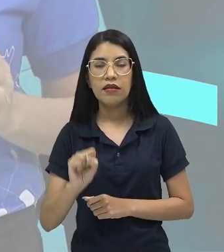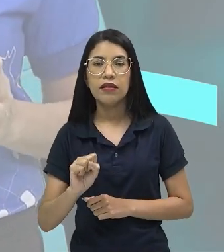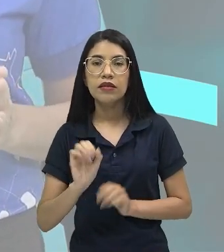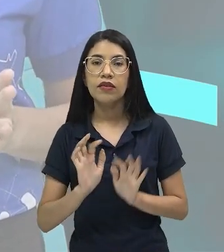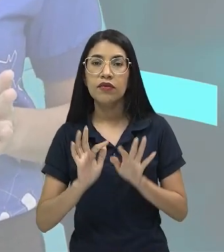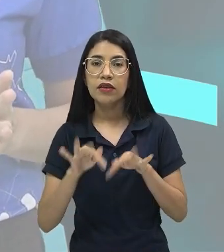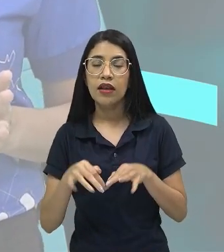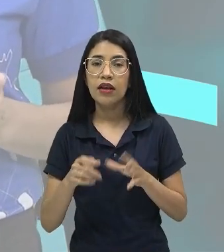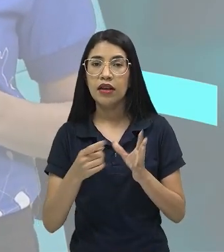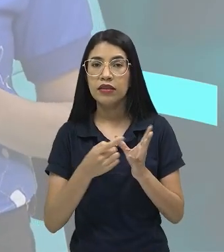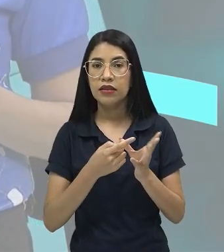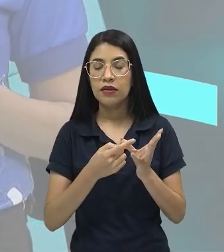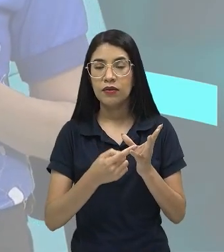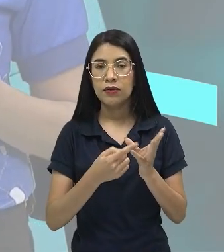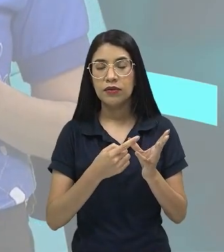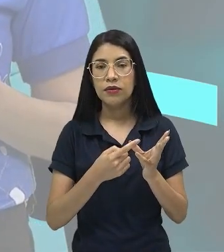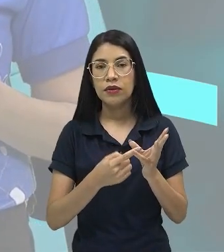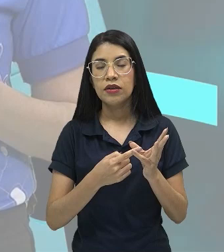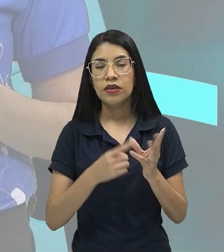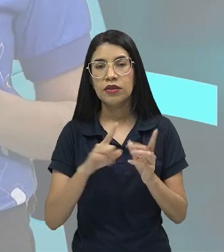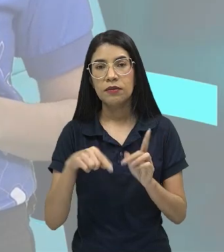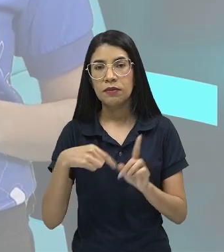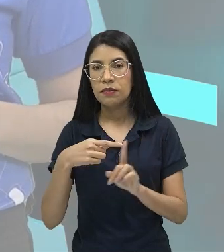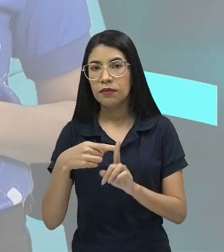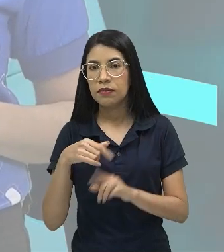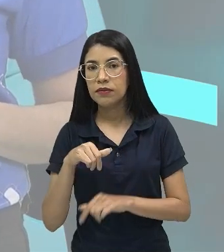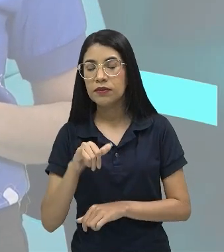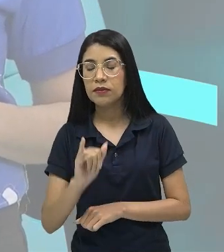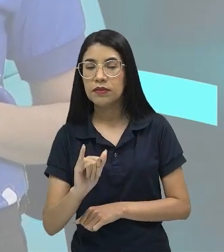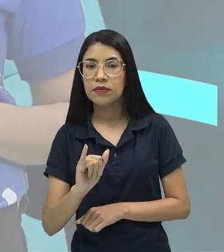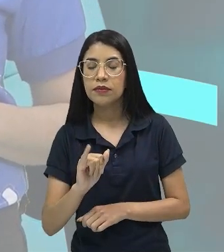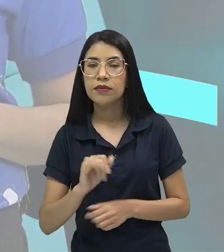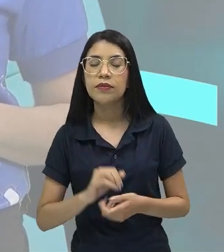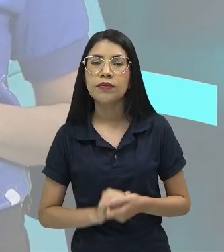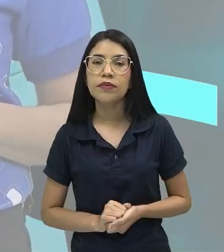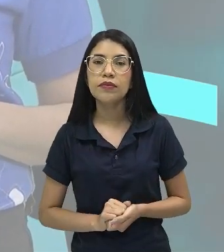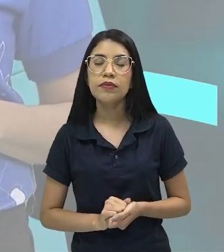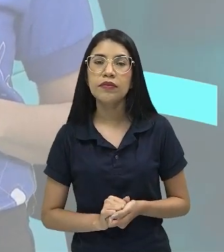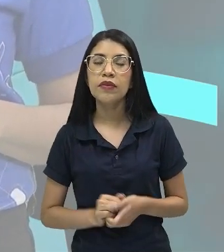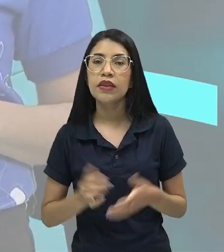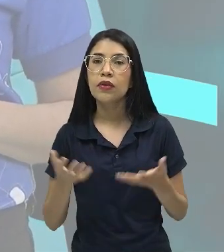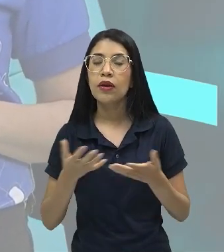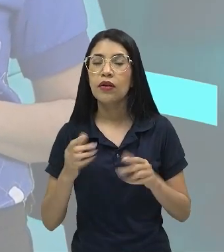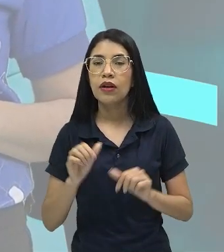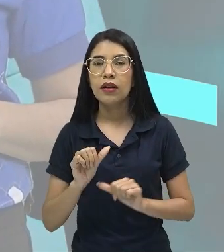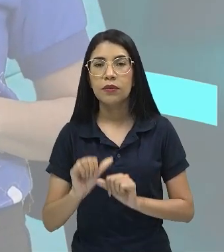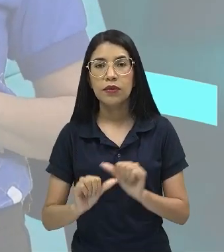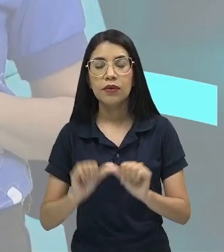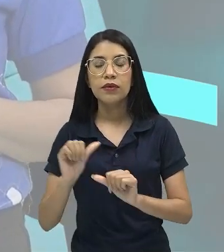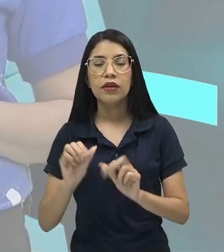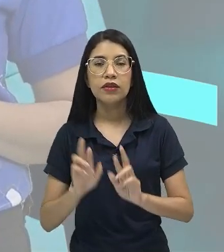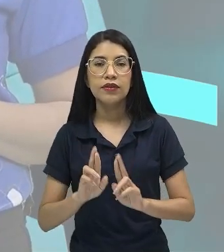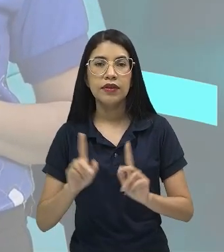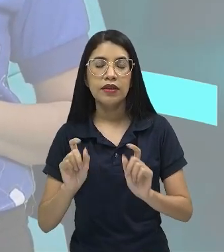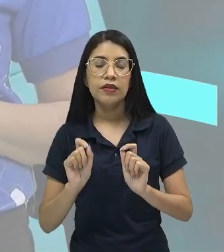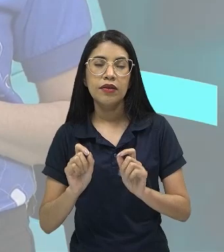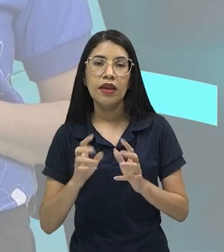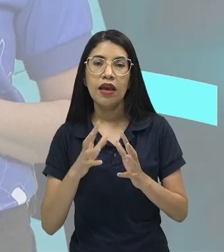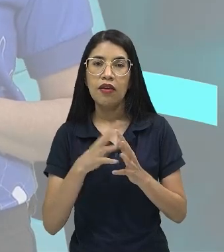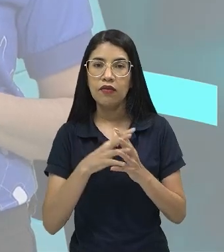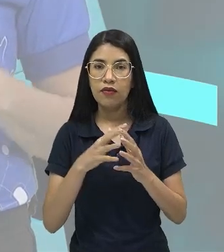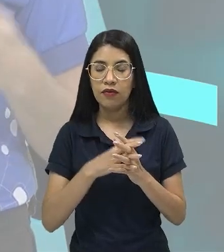em consoante Y, tá? Então, aqui é uma pequena diferença, mas vocês têm que ficar